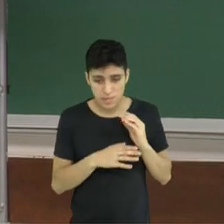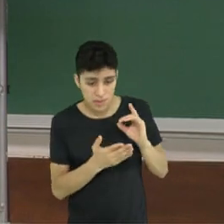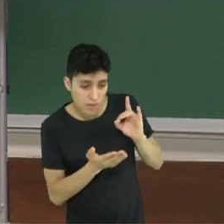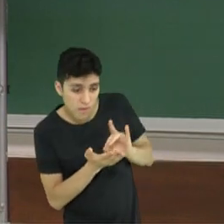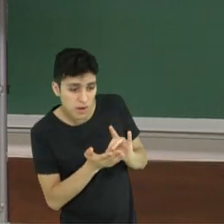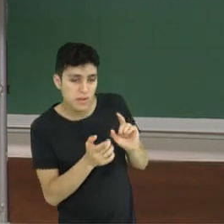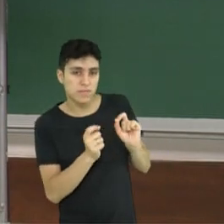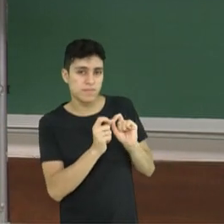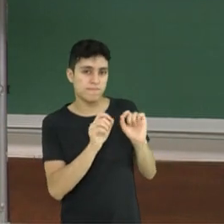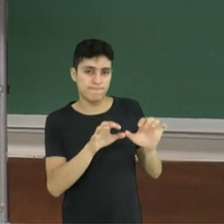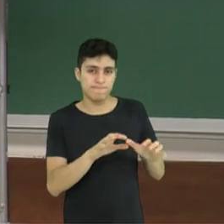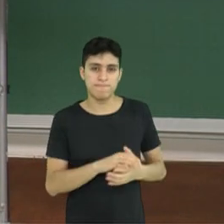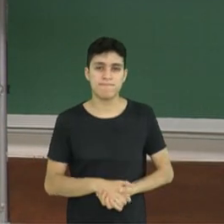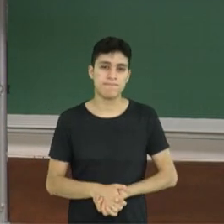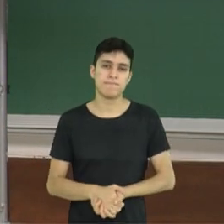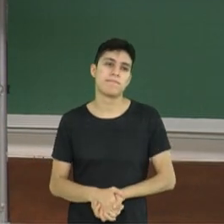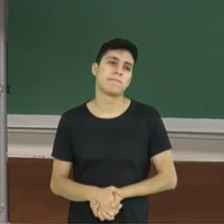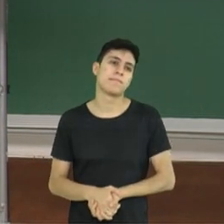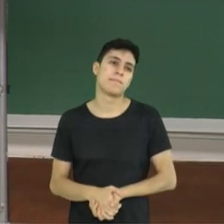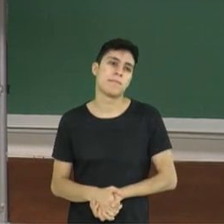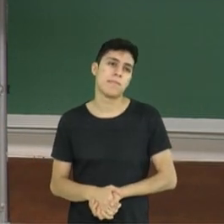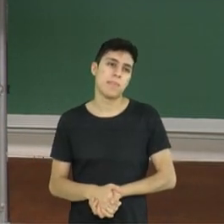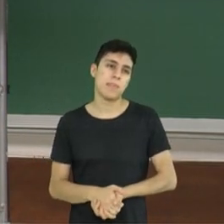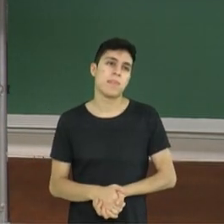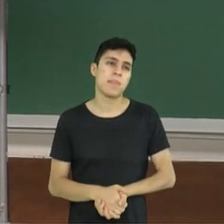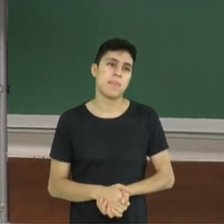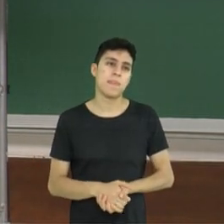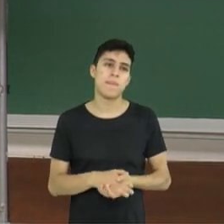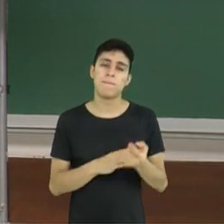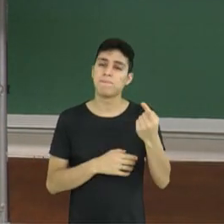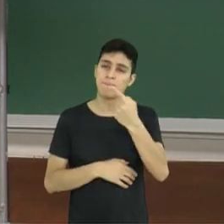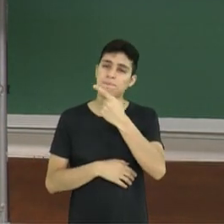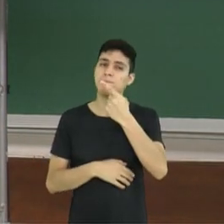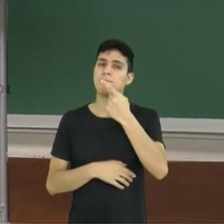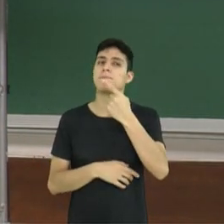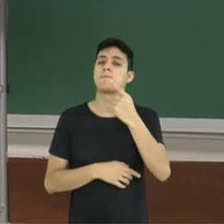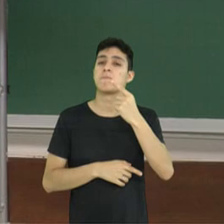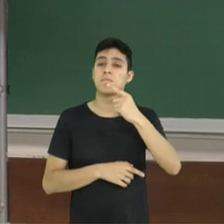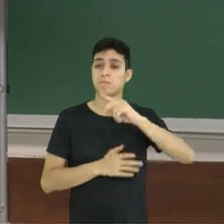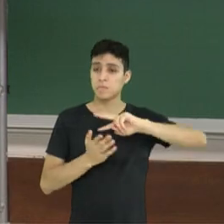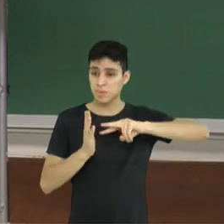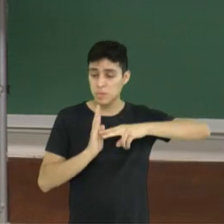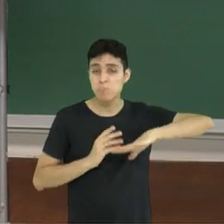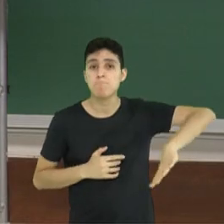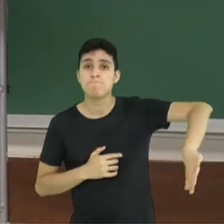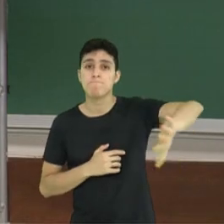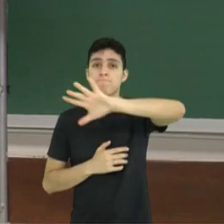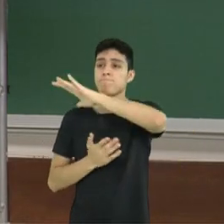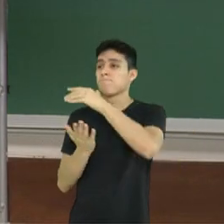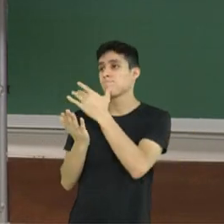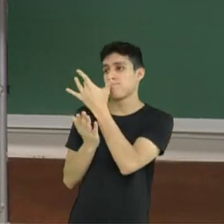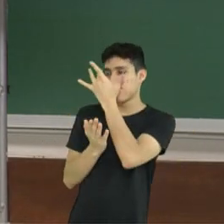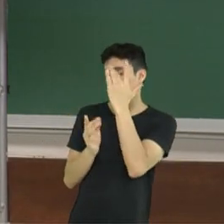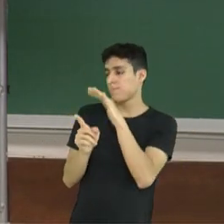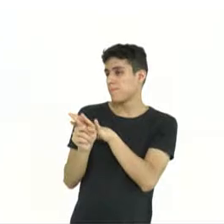filme Era Originalmente e se torna uma missa mídia de massa